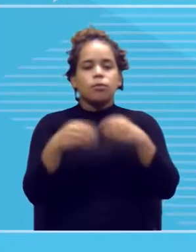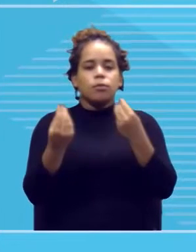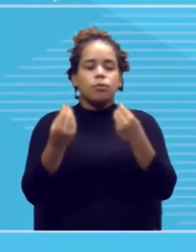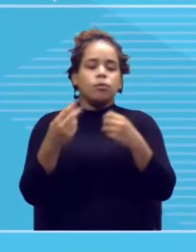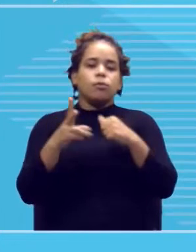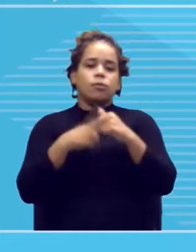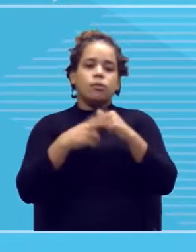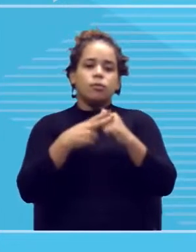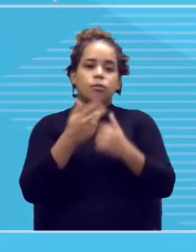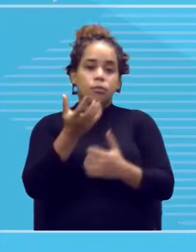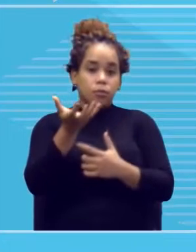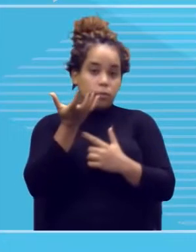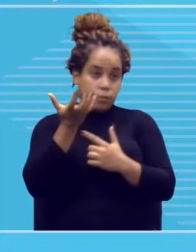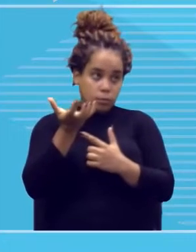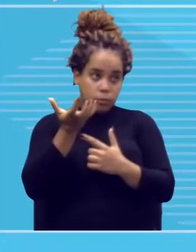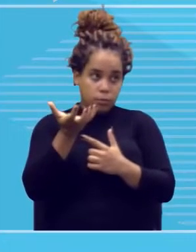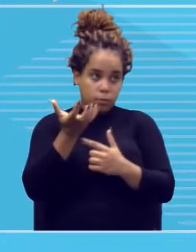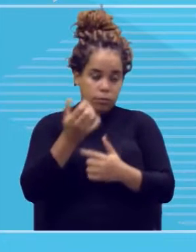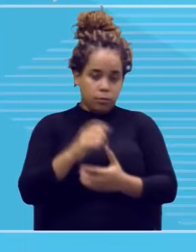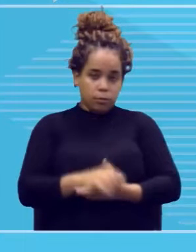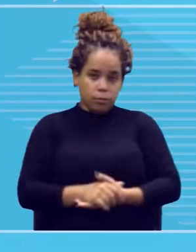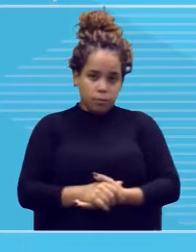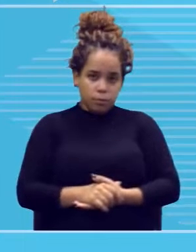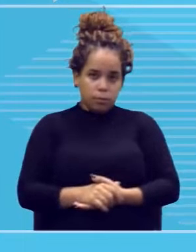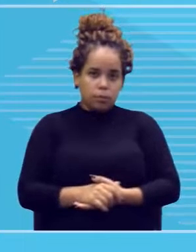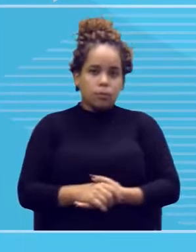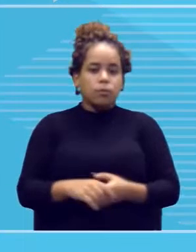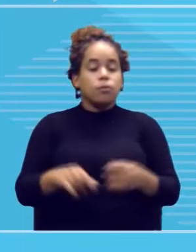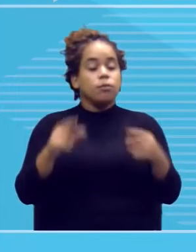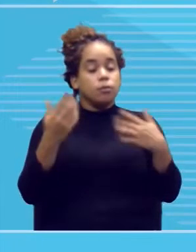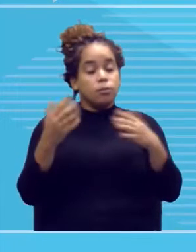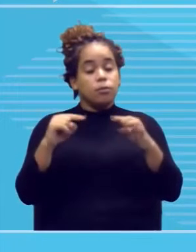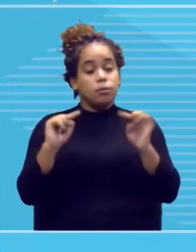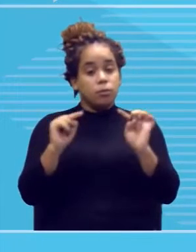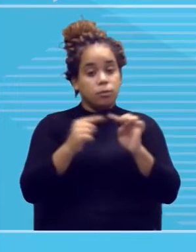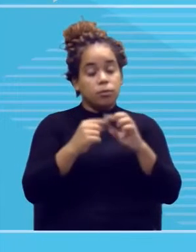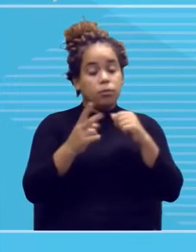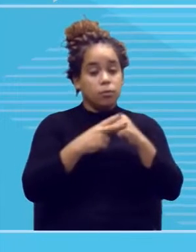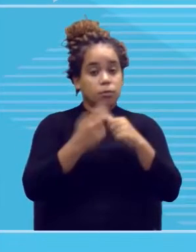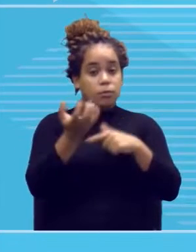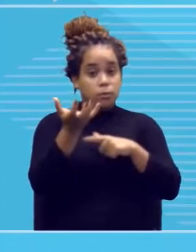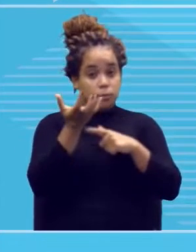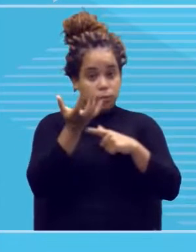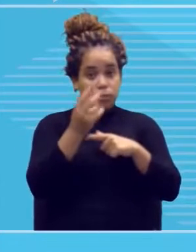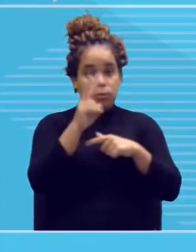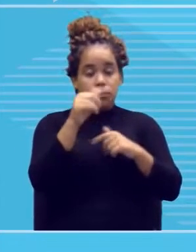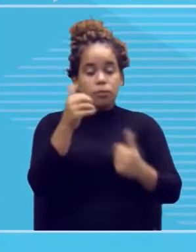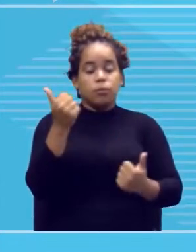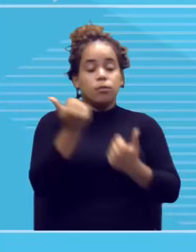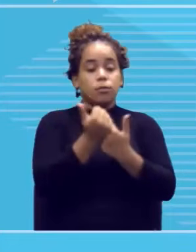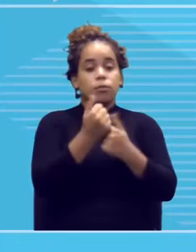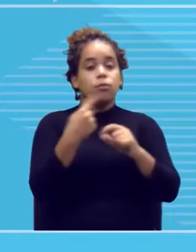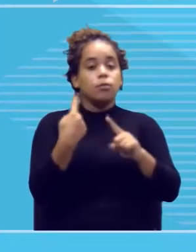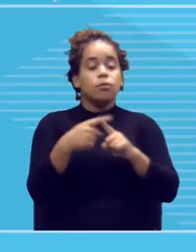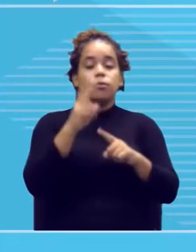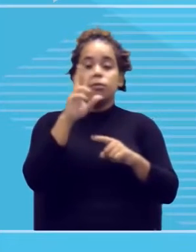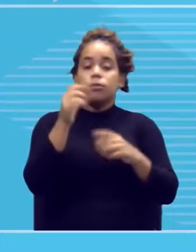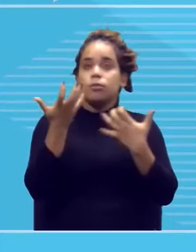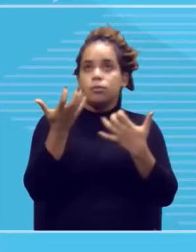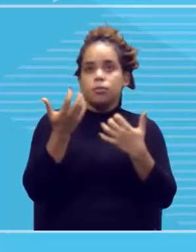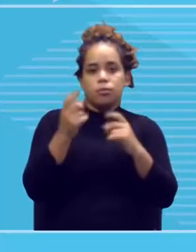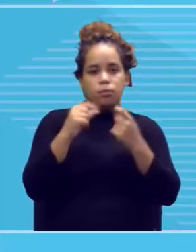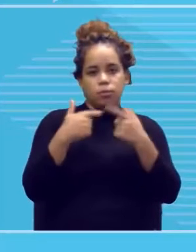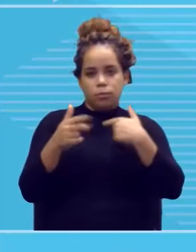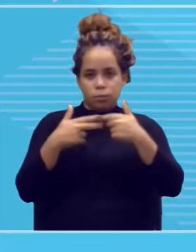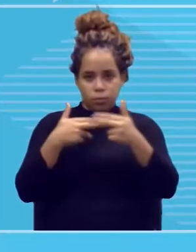é o verbo querer meu querido ele como verbo querer ele vai ser auxiliar porque ele vai querer alguma coisa e é diferente